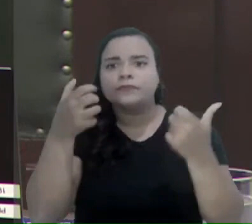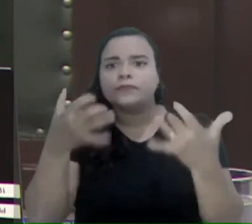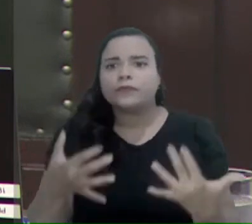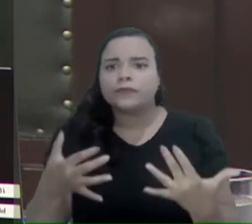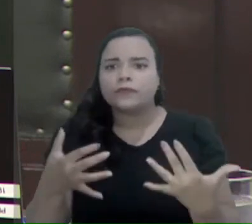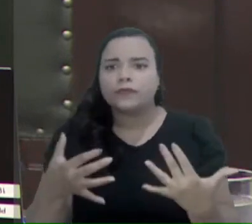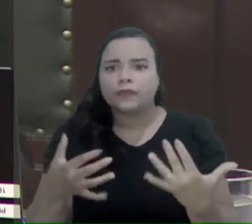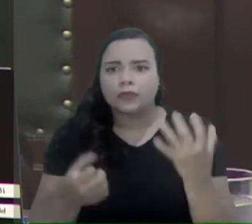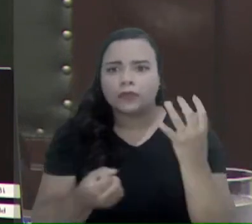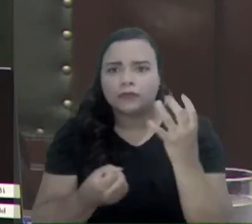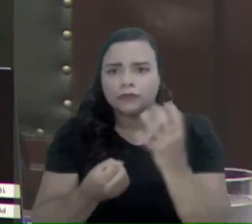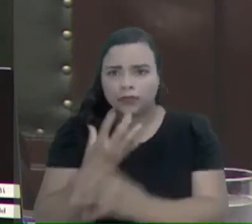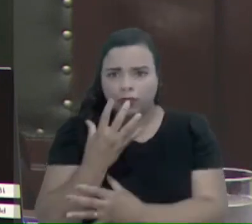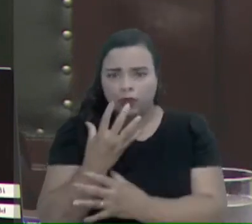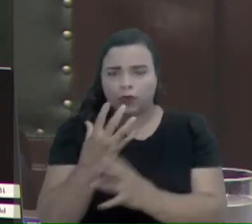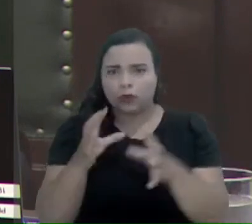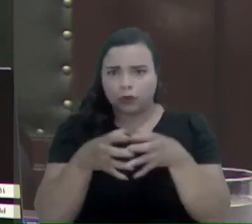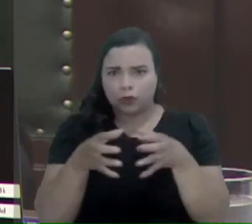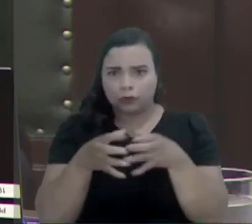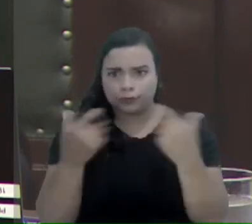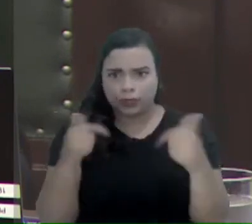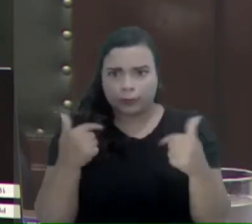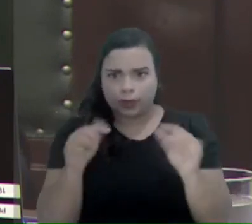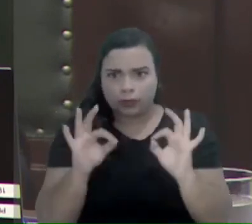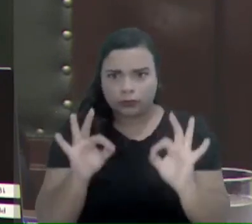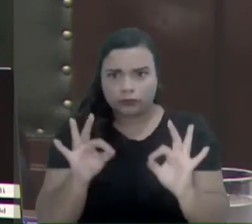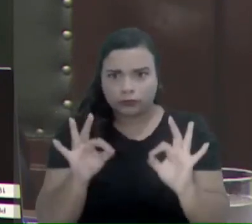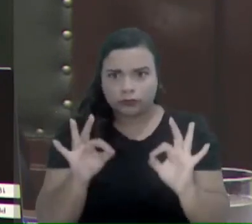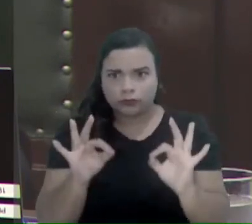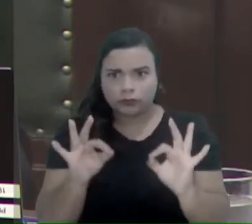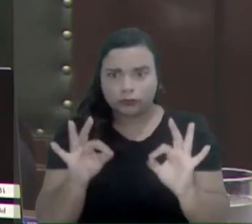sei se o nome está certo, um grupo de trabalho